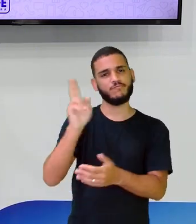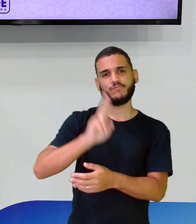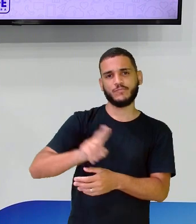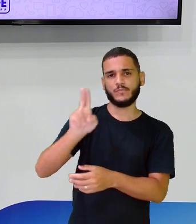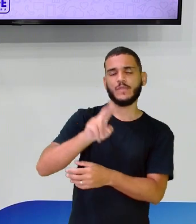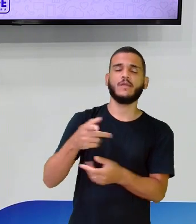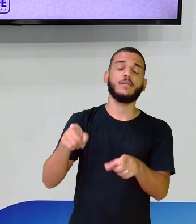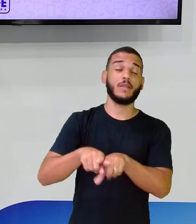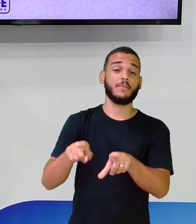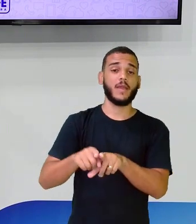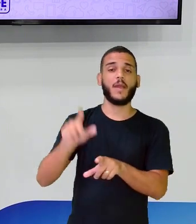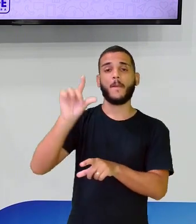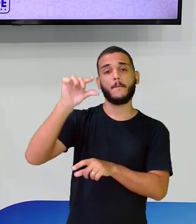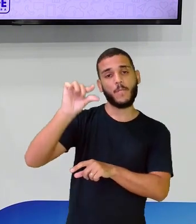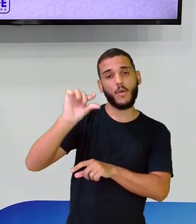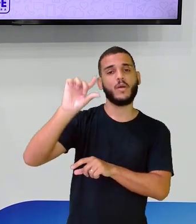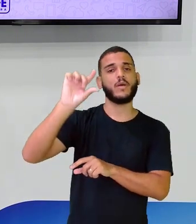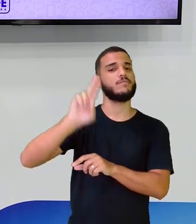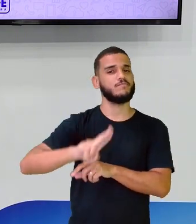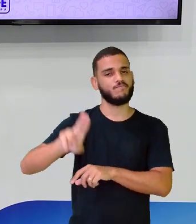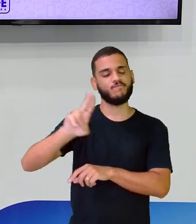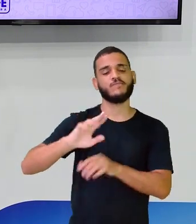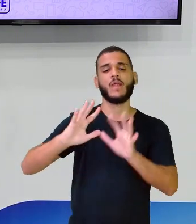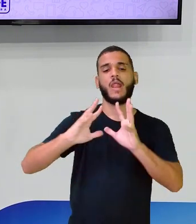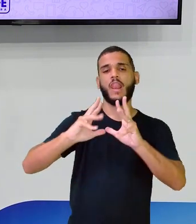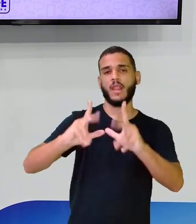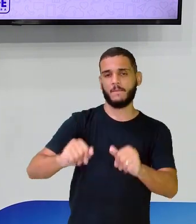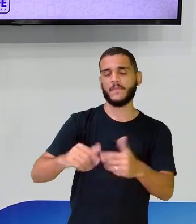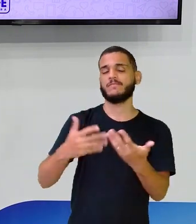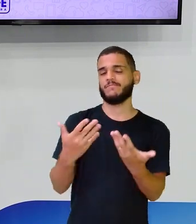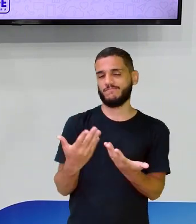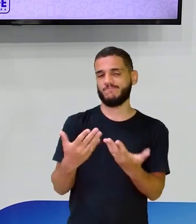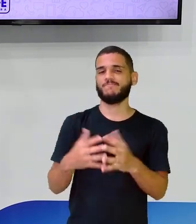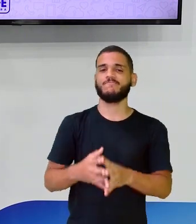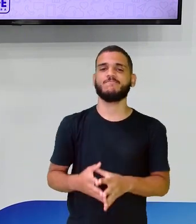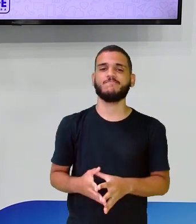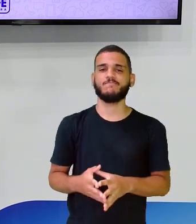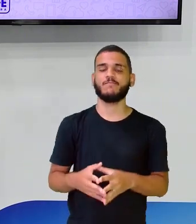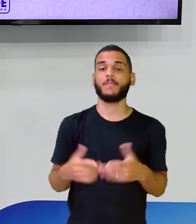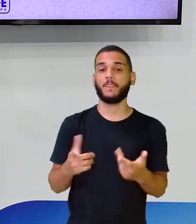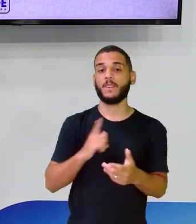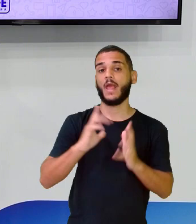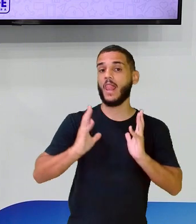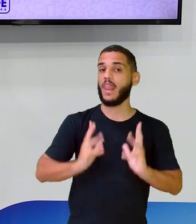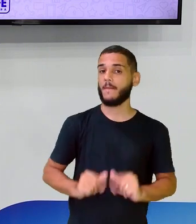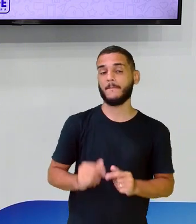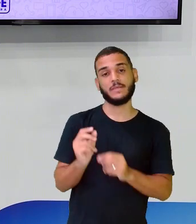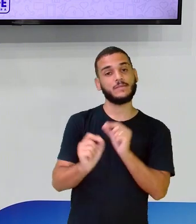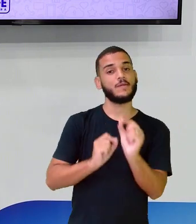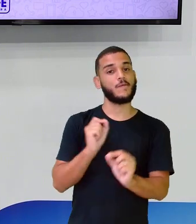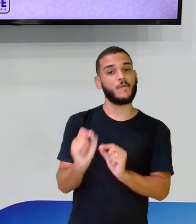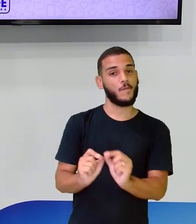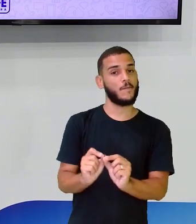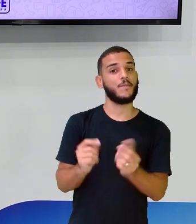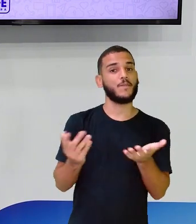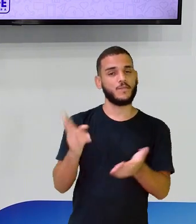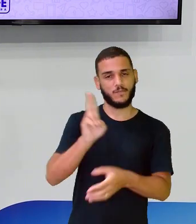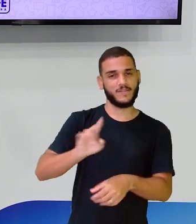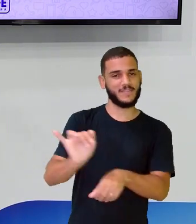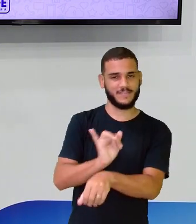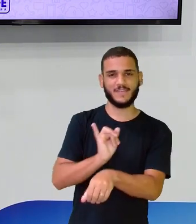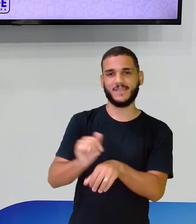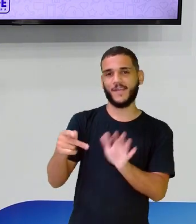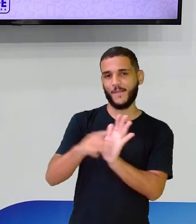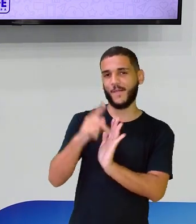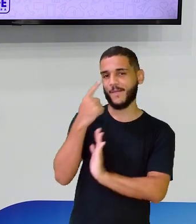ó, pouquinha água para você ir tirando o sabão da louça. É a melhor forma que você tem para manter essa água